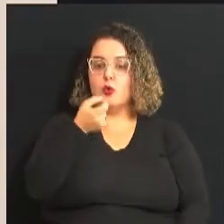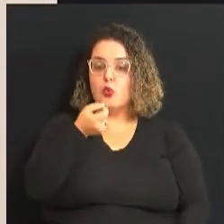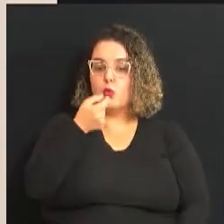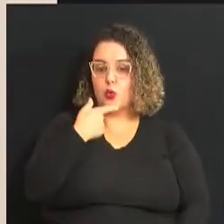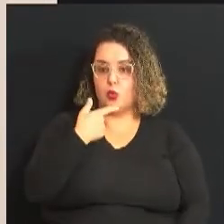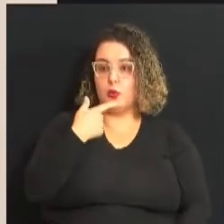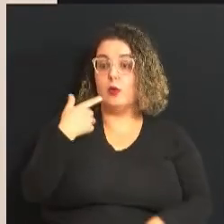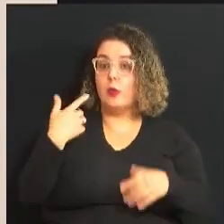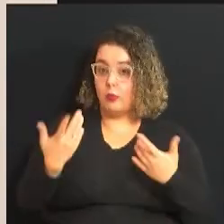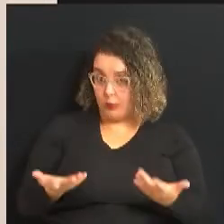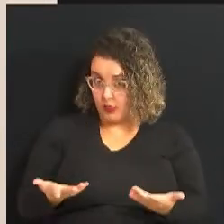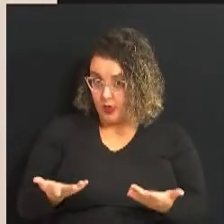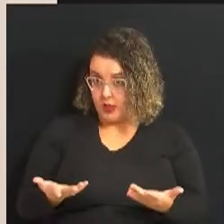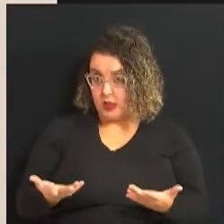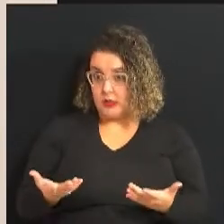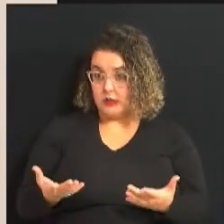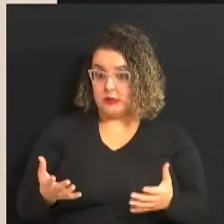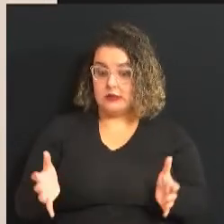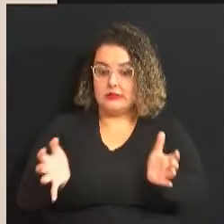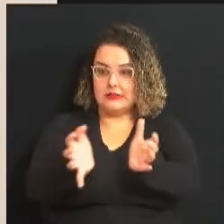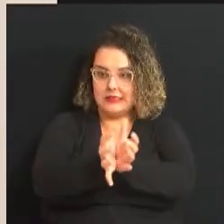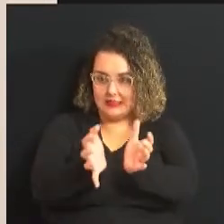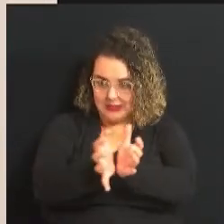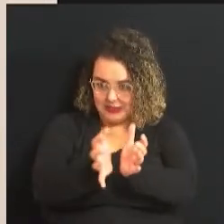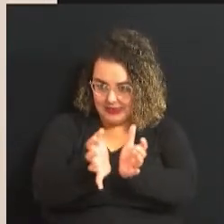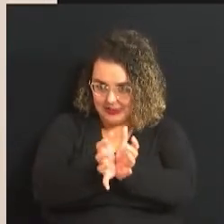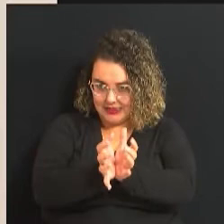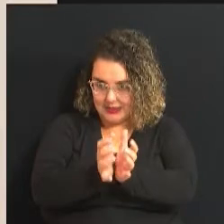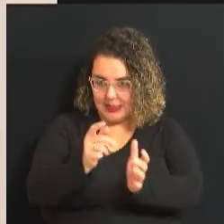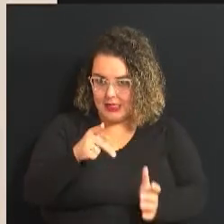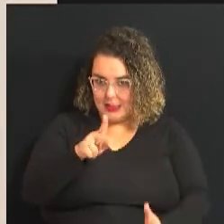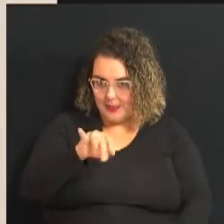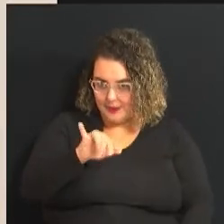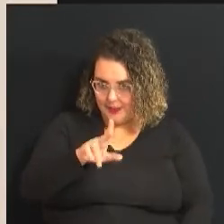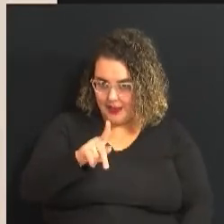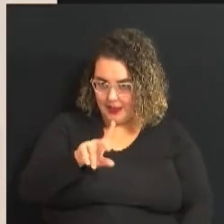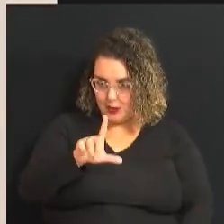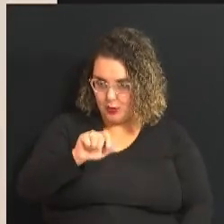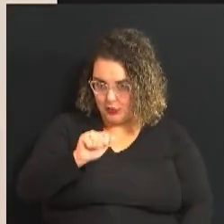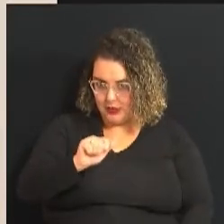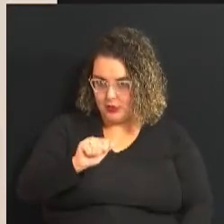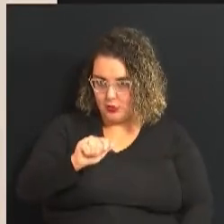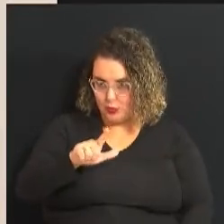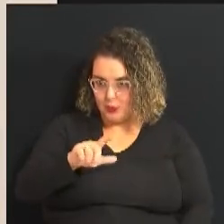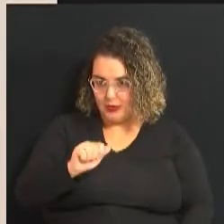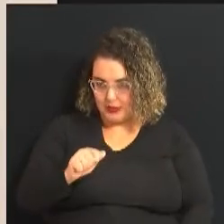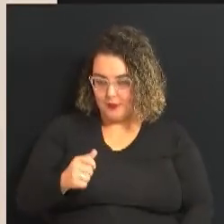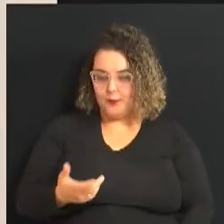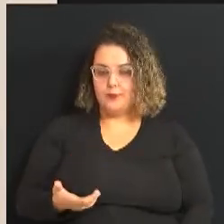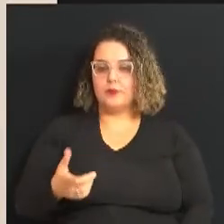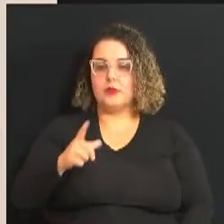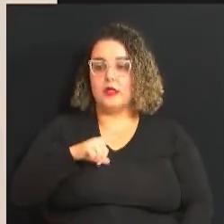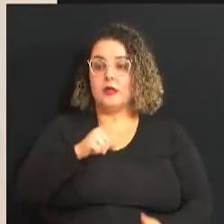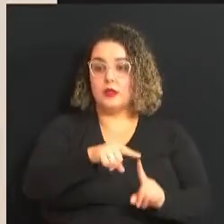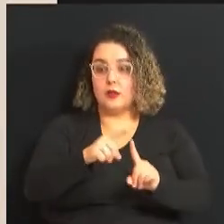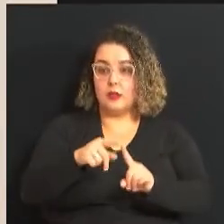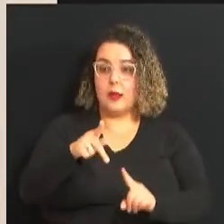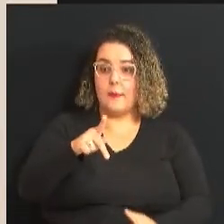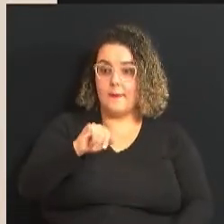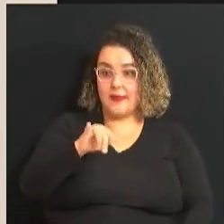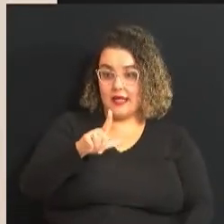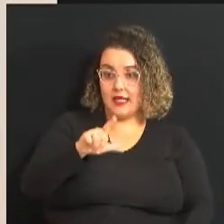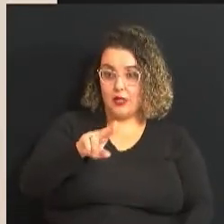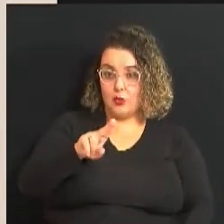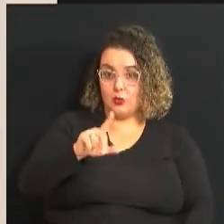Mas mesmo dentro desse grupo chamado pílula anticoncepcional, existem vários tipos. Existem as pílulas